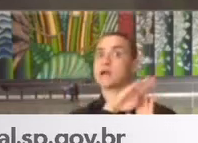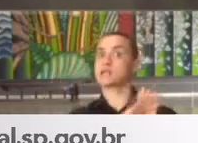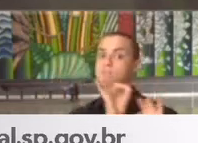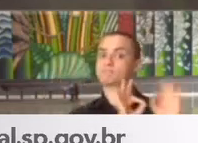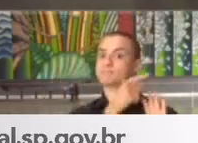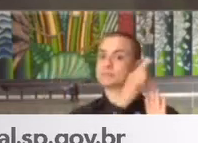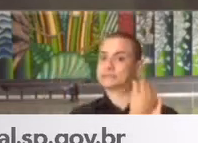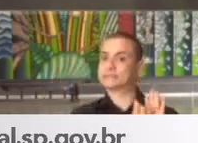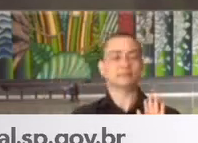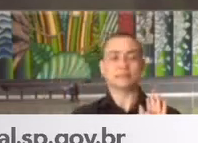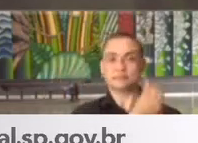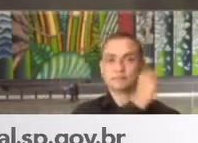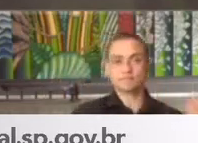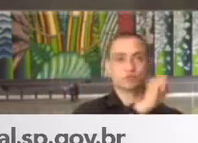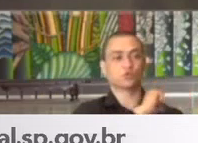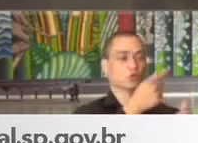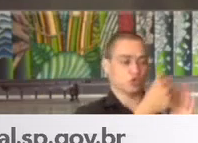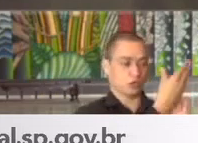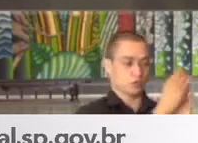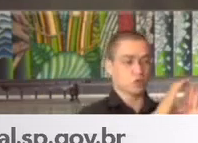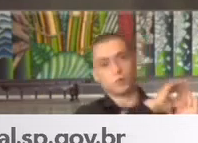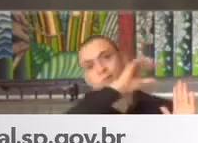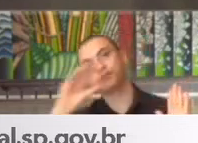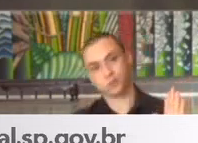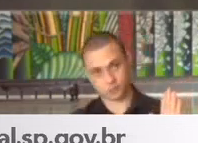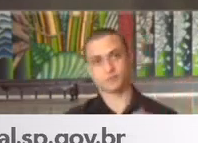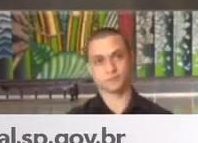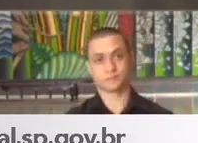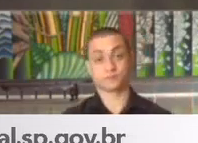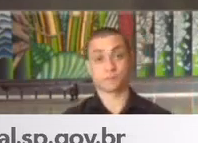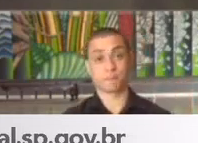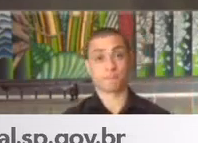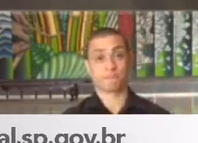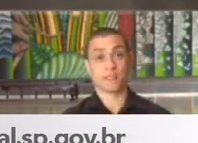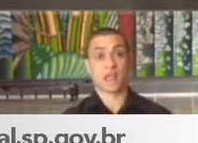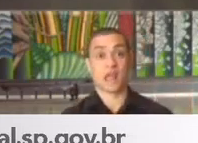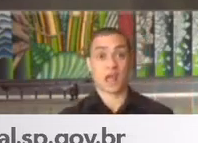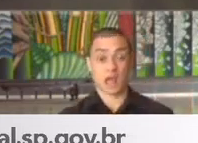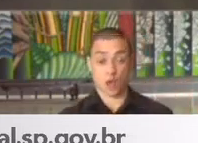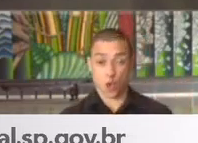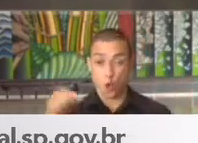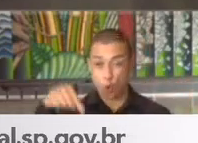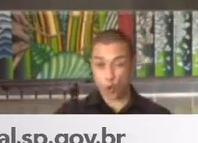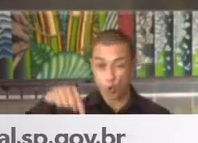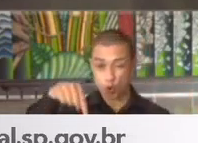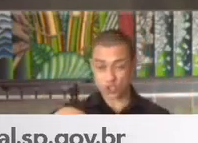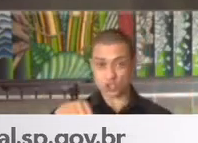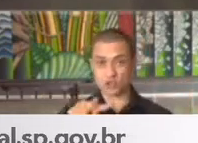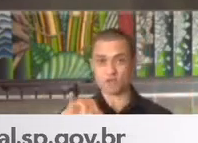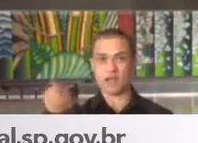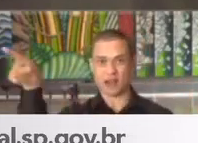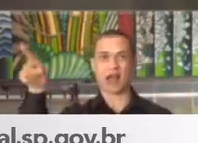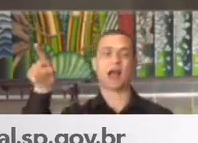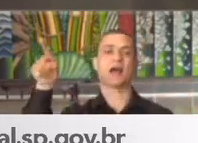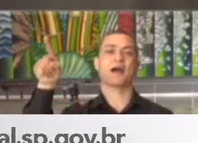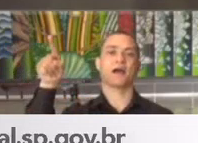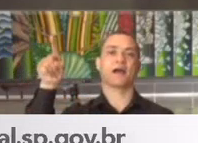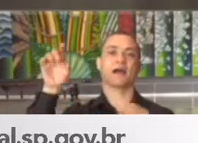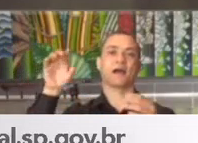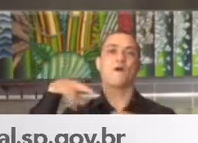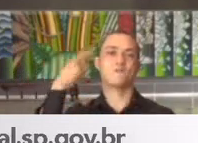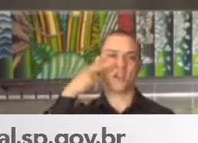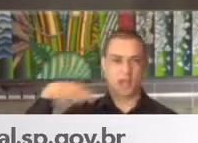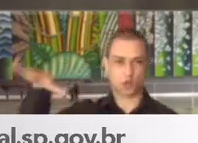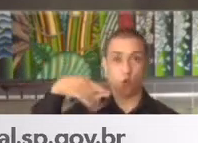poder dar conta desse gasto extra. Nós estamos enviando hoje à Câmara Municipal, e estou aqui acompanhado também